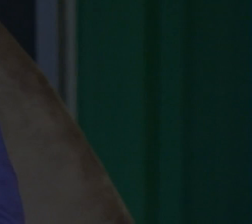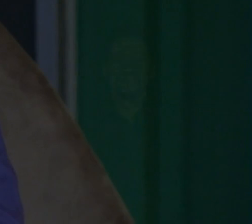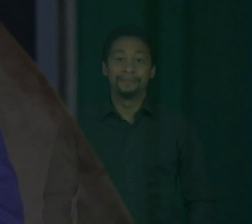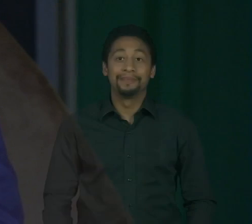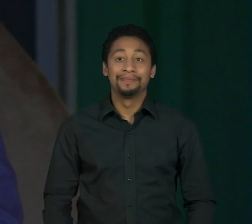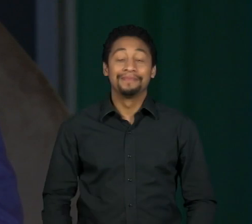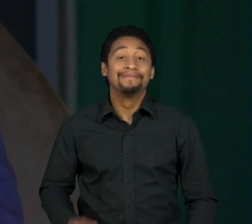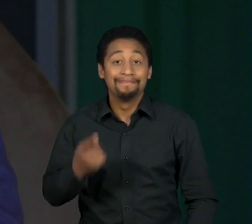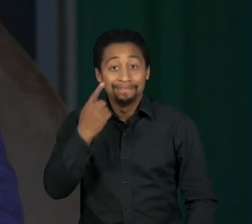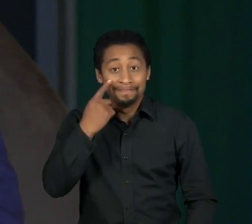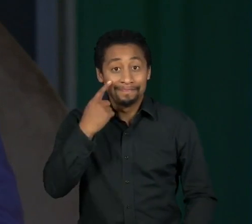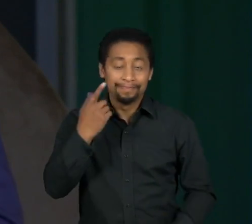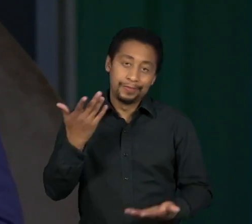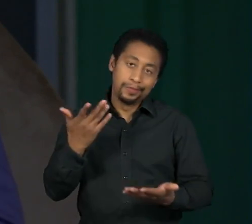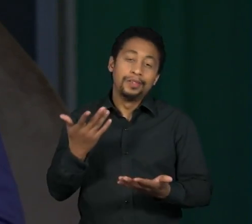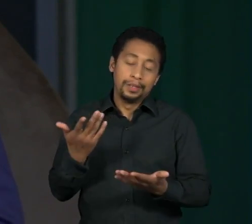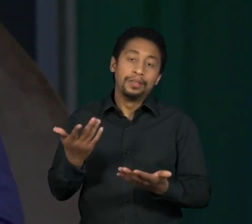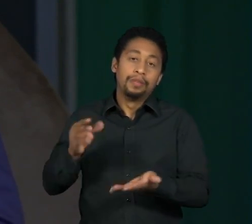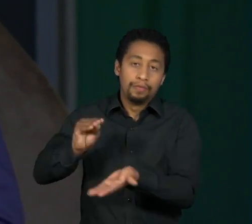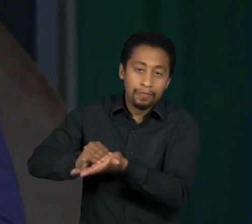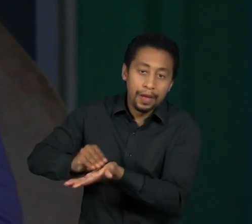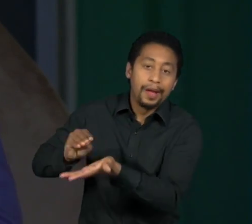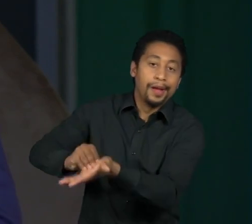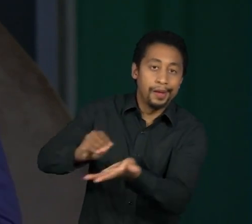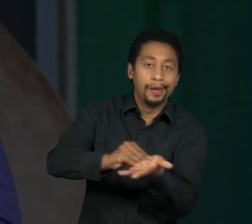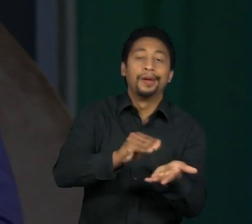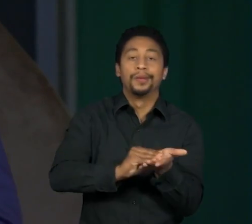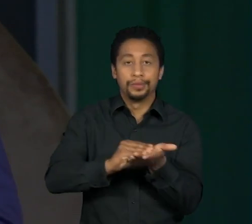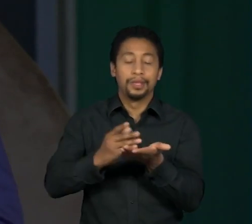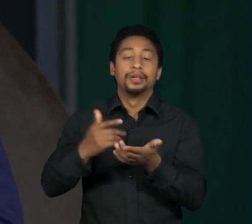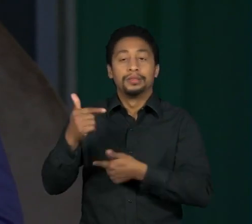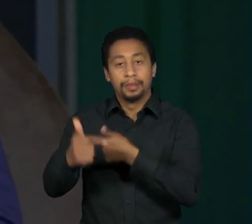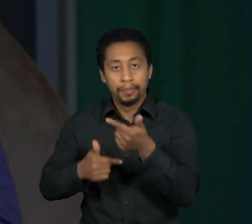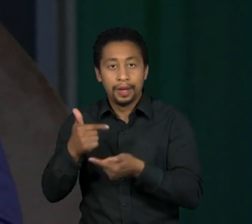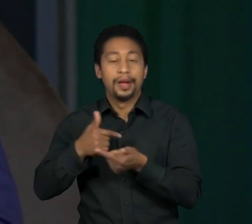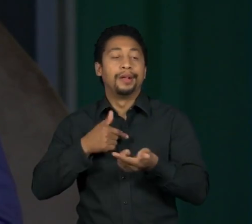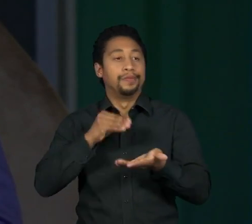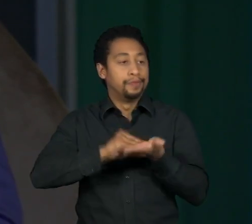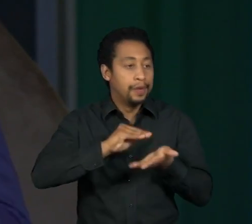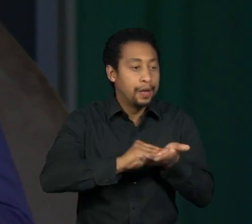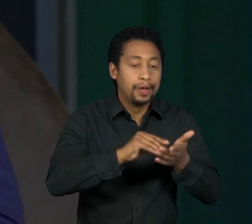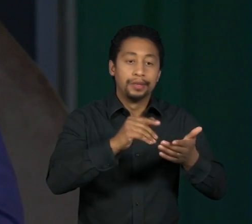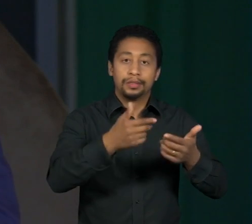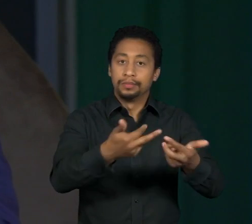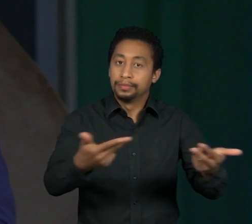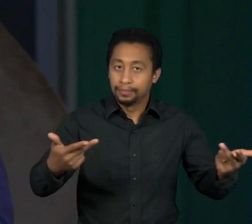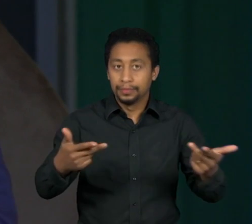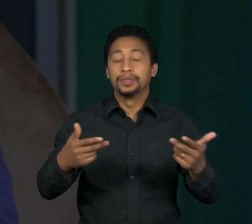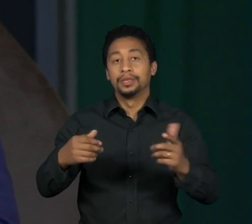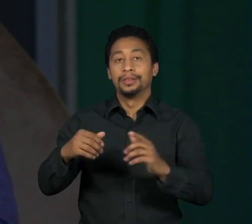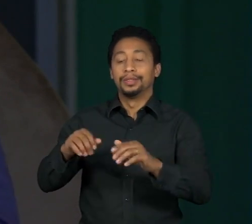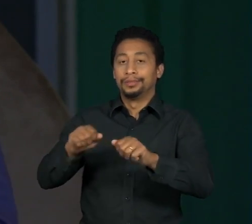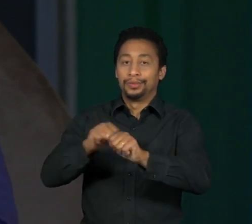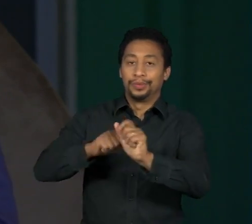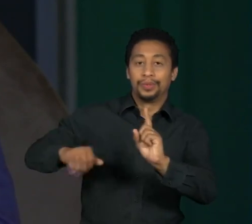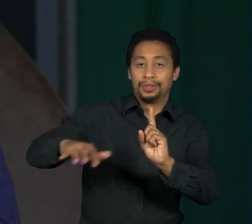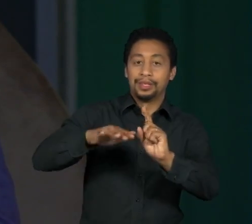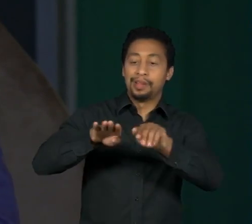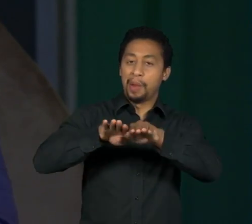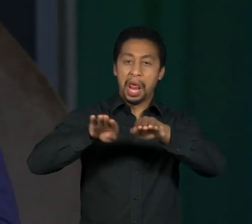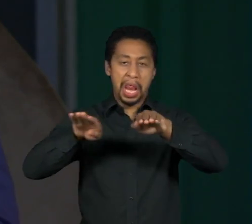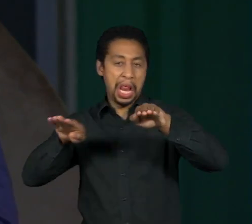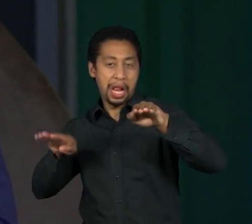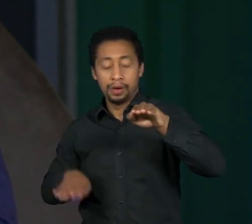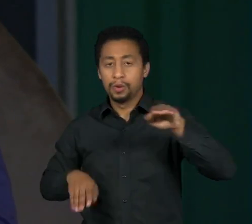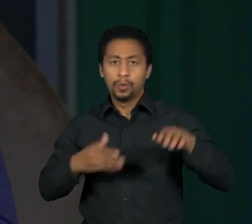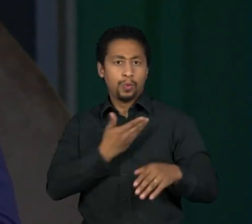Olha, a escassez de recursos, a falta de empregos, a desigualdade na educação e o abandono público são alguns dos fatores